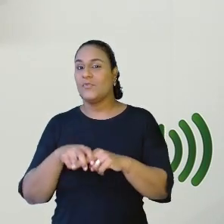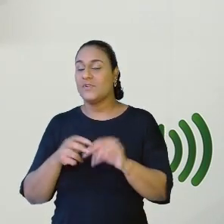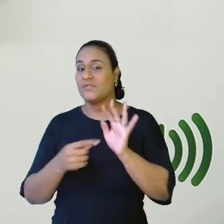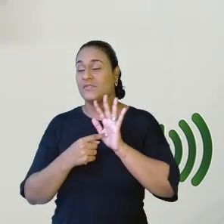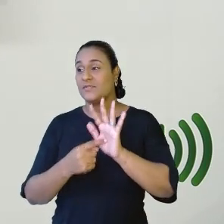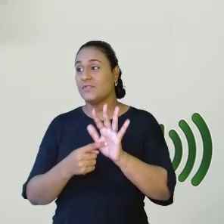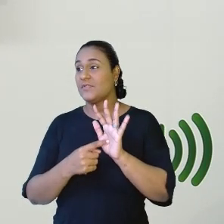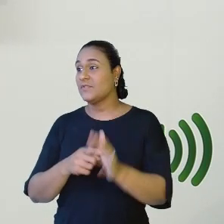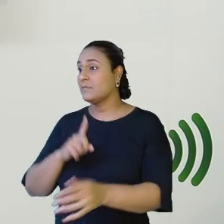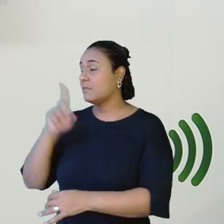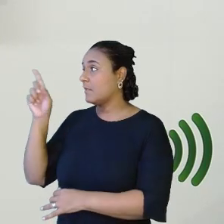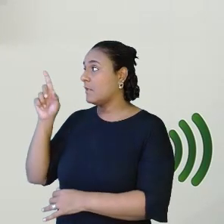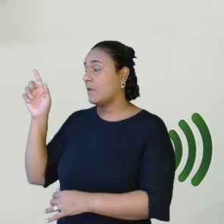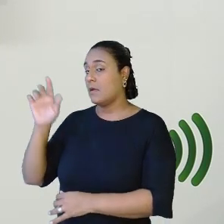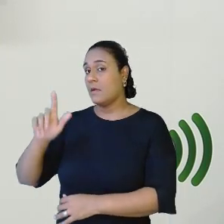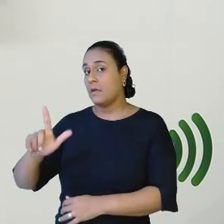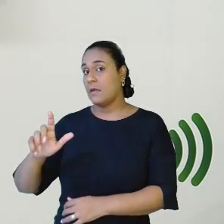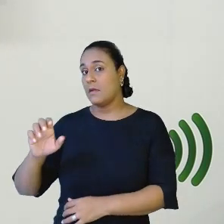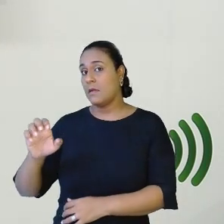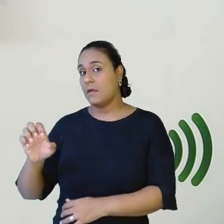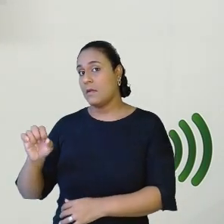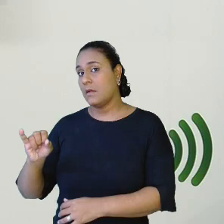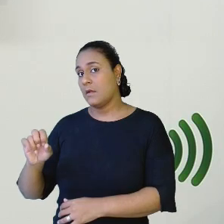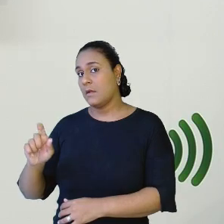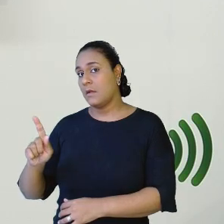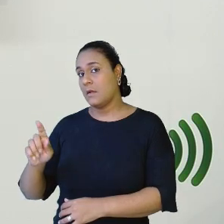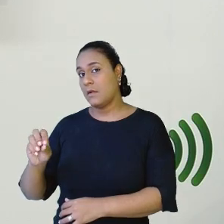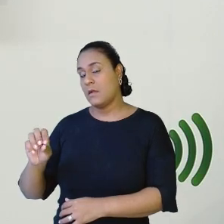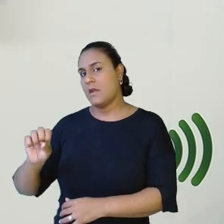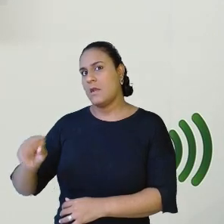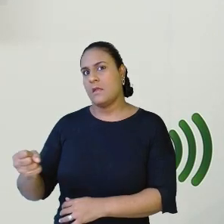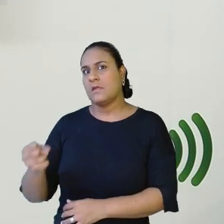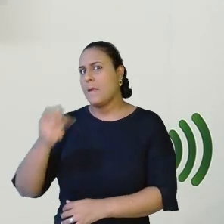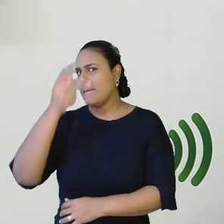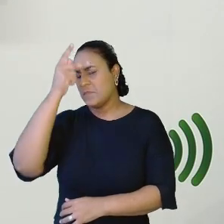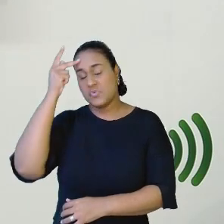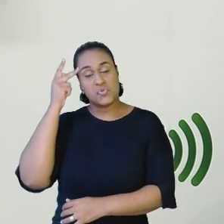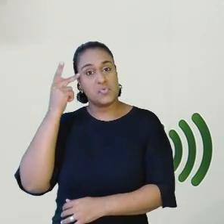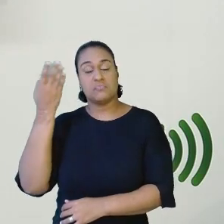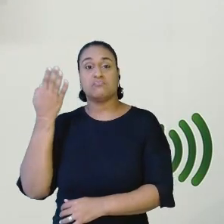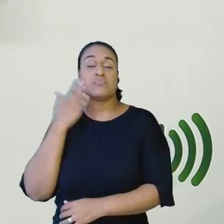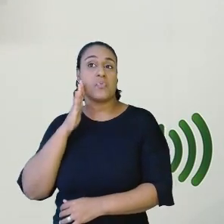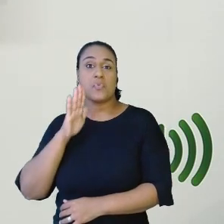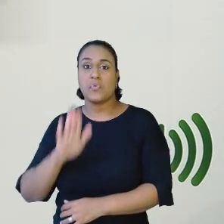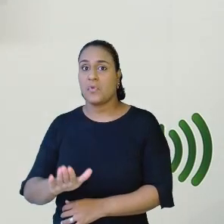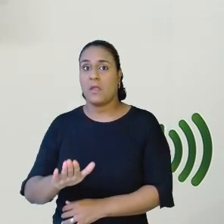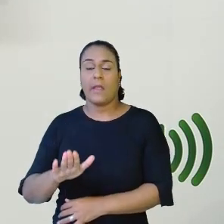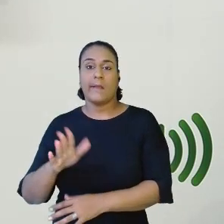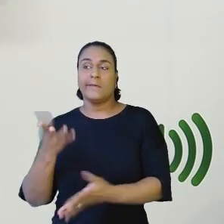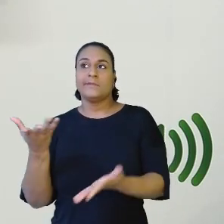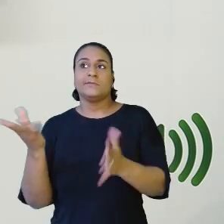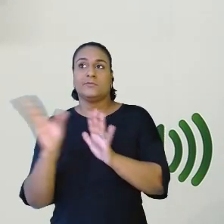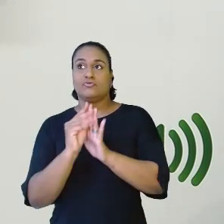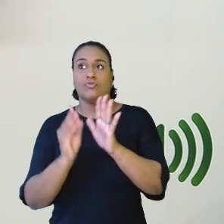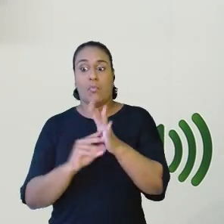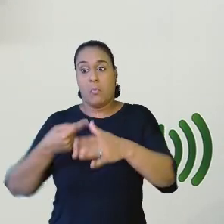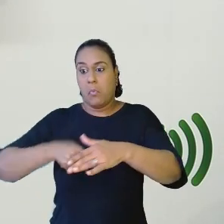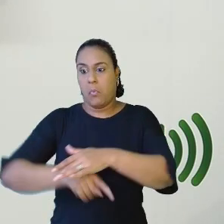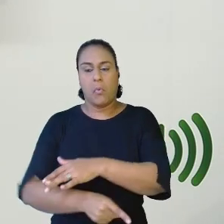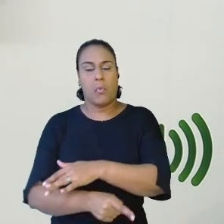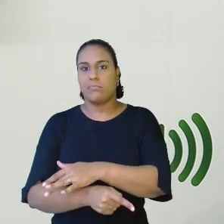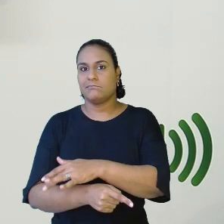também a palavra leigos. Leigo é uma pessoa que não é conhecedor profundo do assunto. E aí ele está